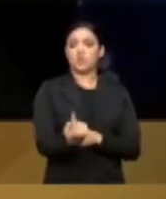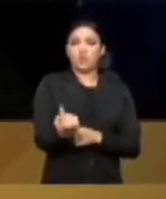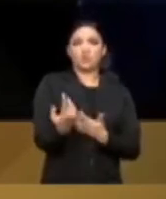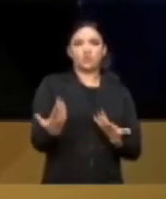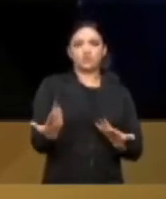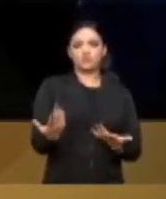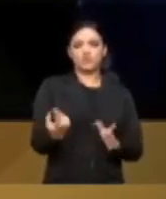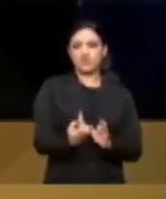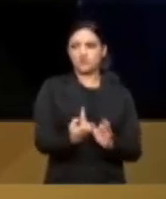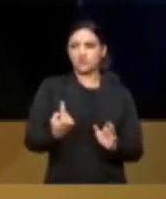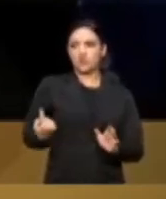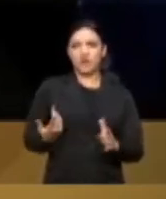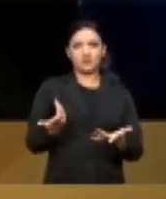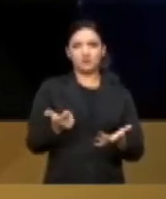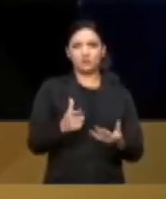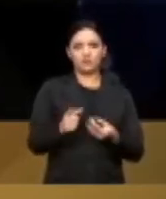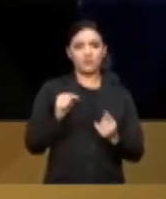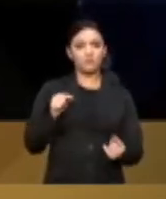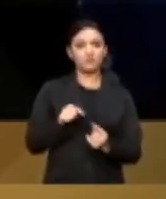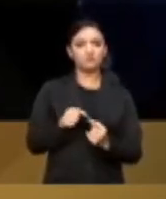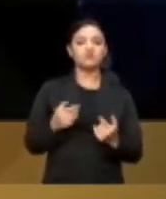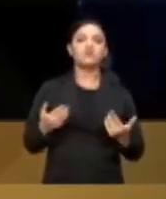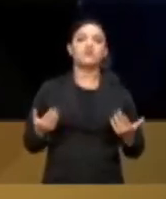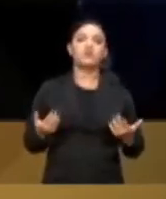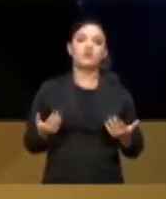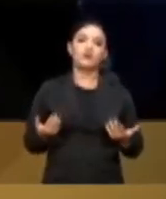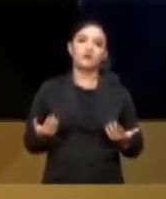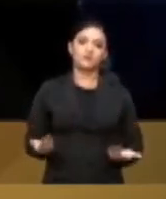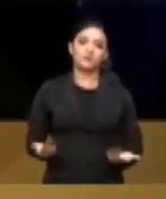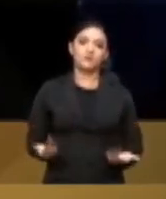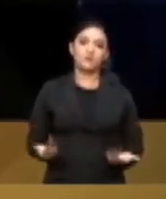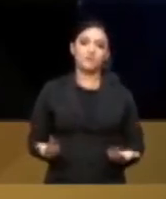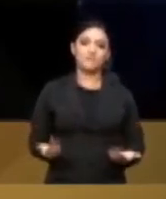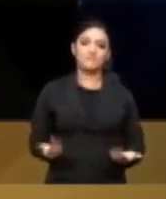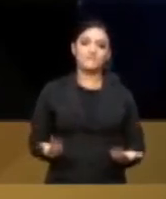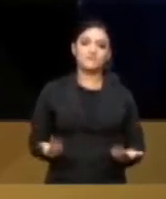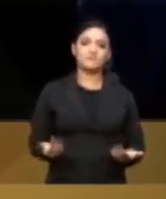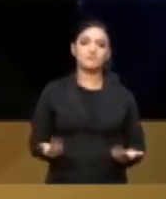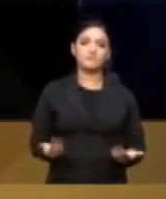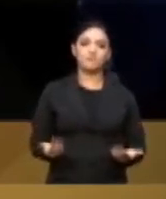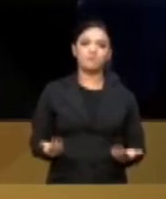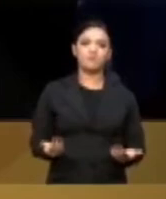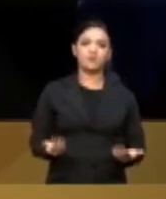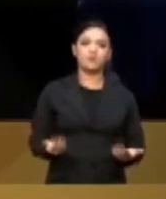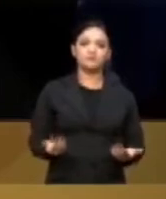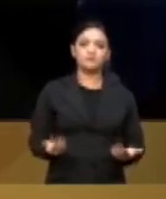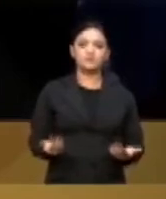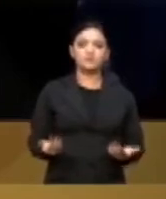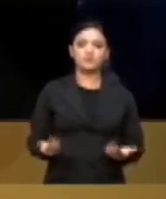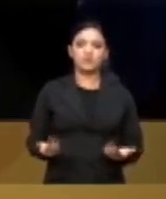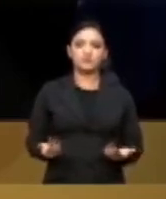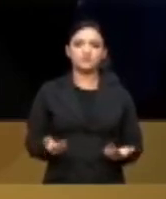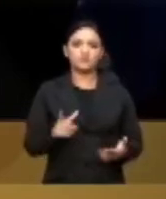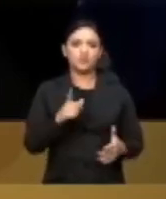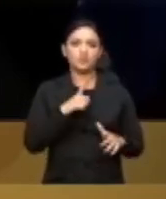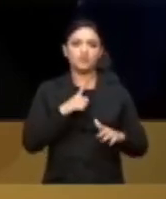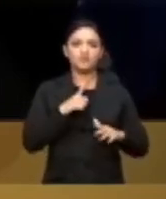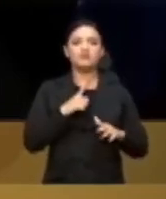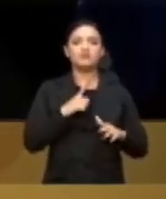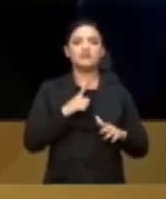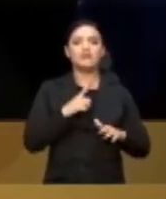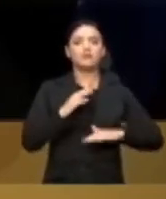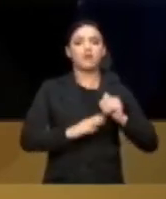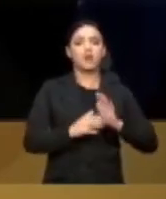forma a ensejar a atração da competência da menor unidade territorial.